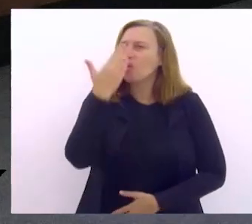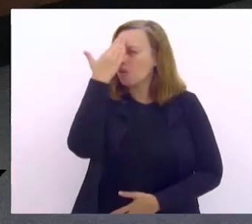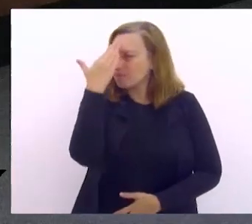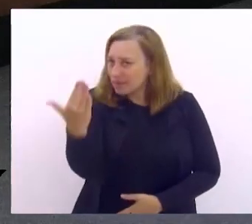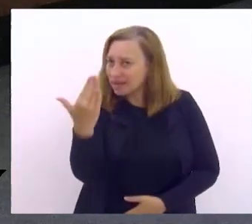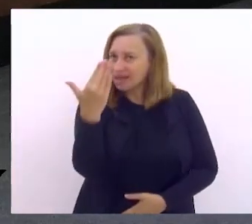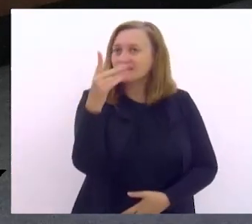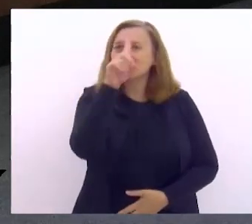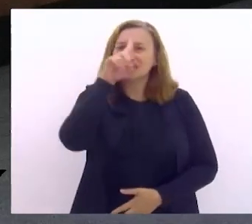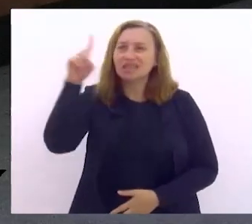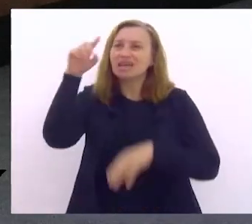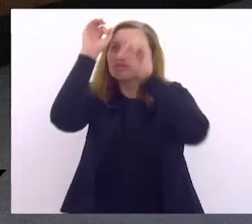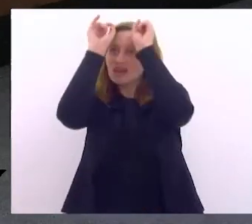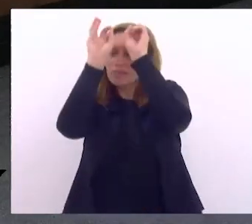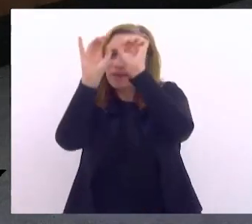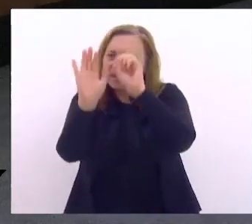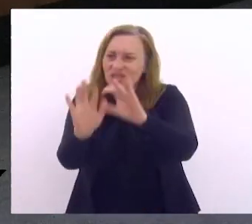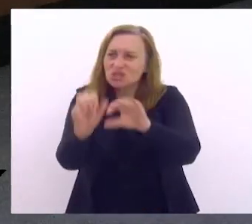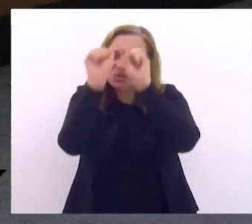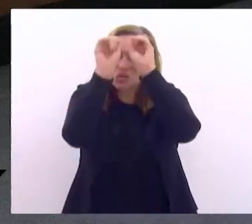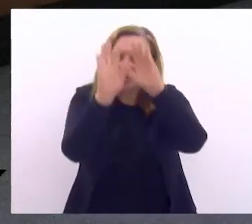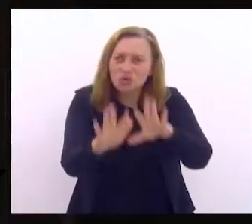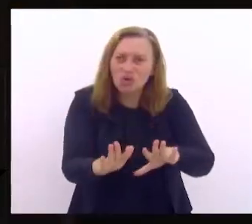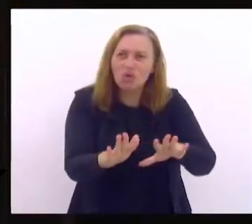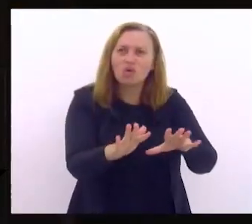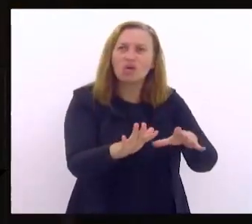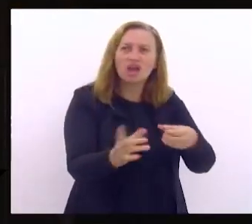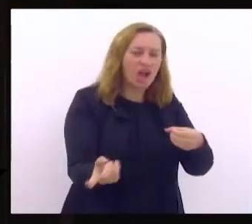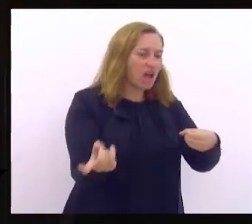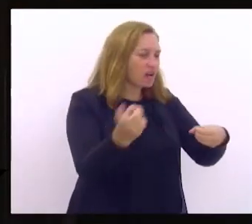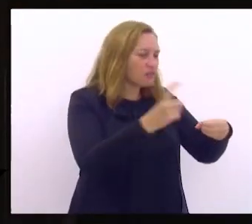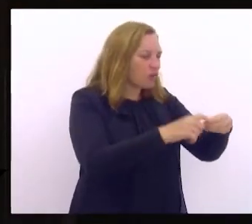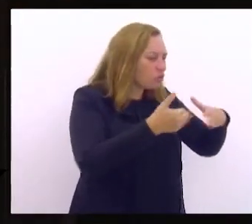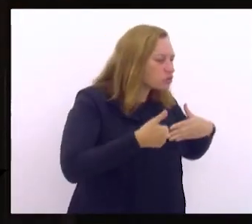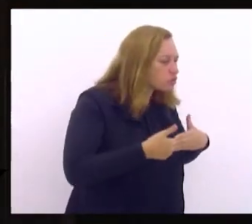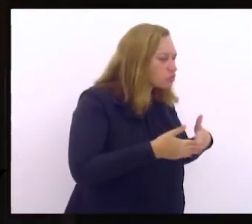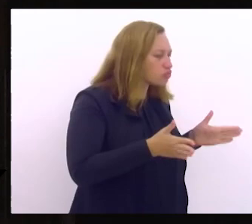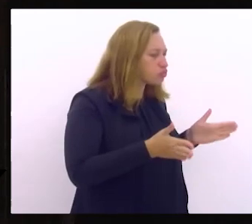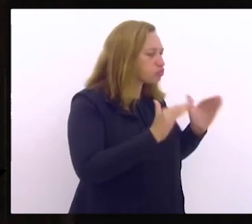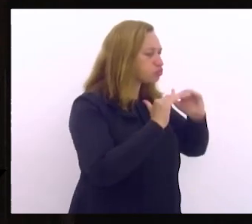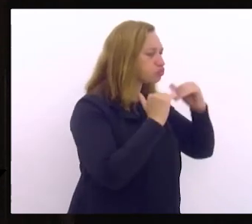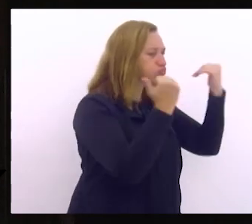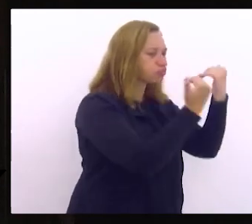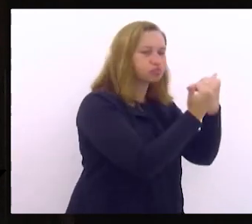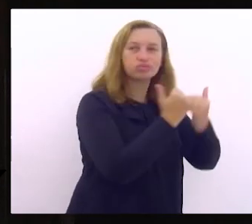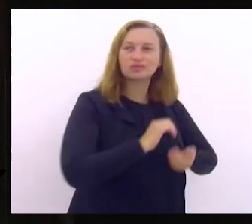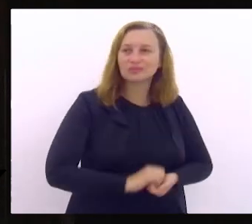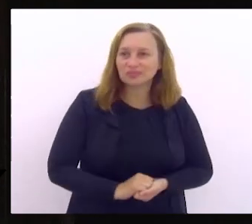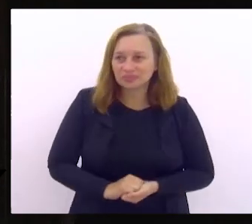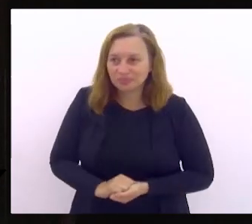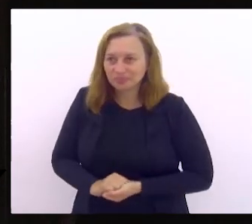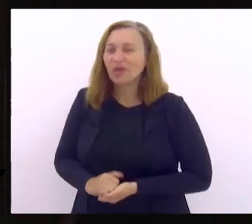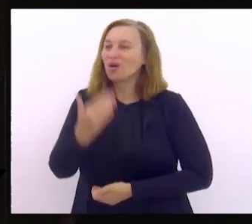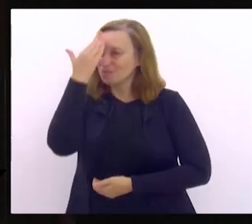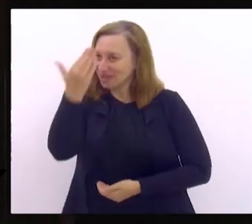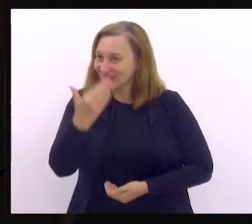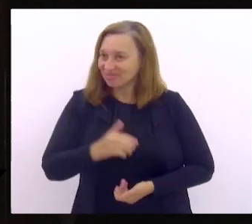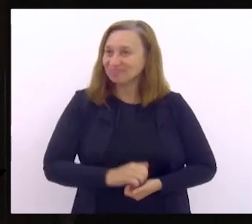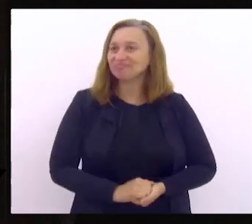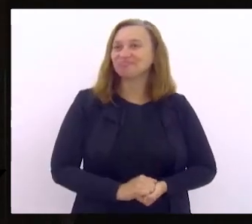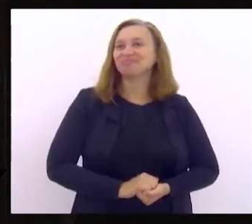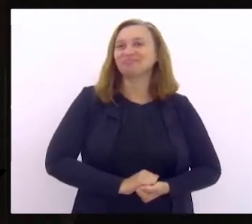obrigado, que Deus abençoe a reconstrução do nosso sagrado estádio Célio de Barros. Muito obrigado.